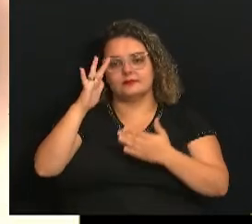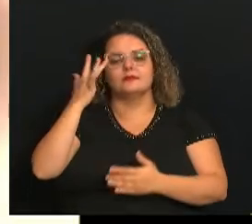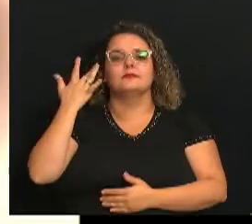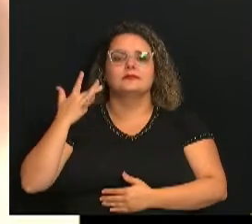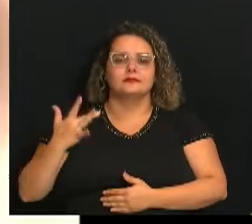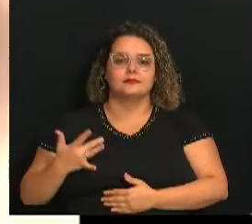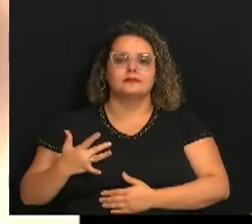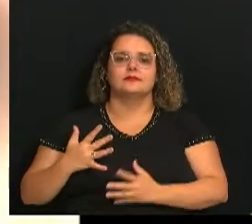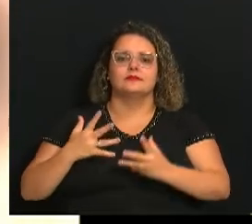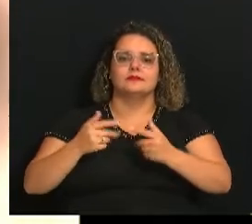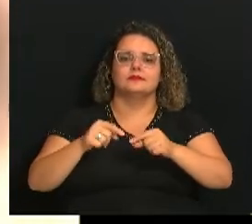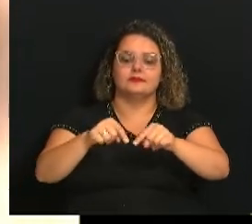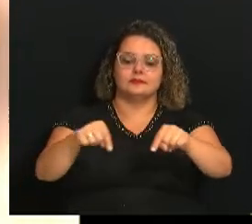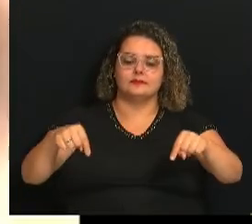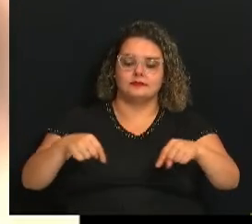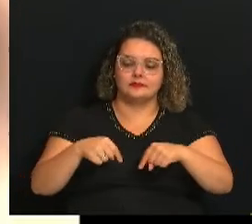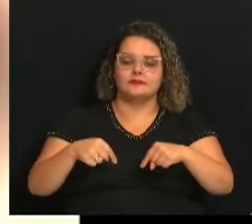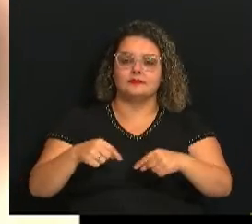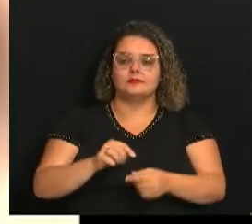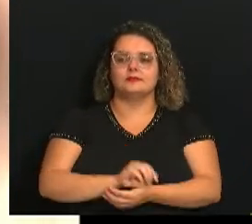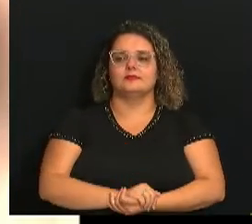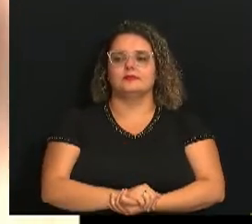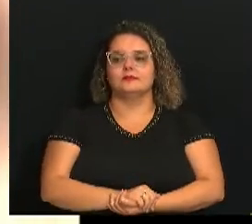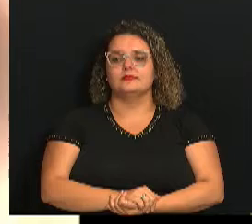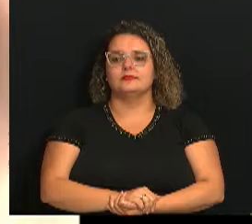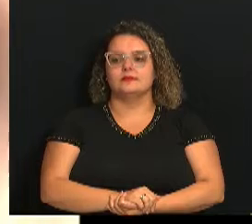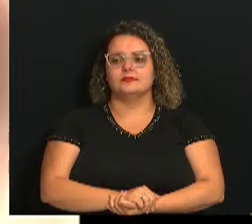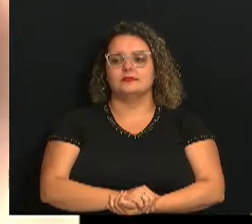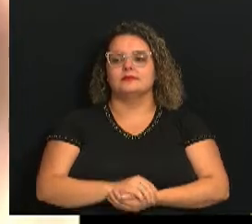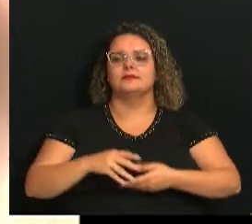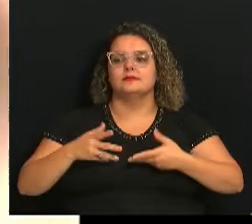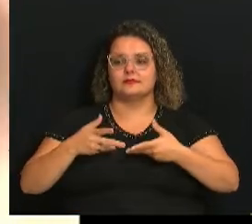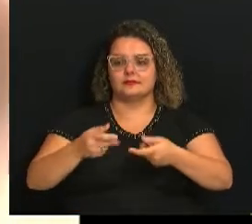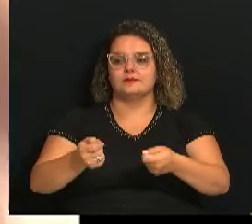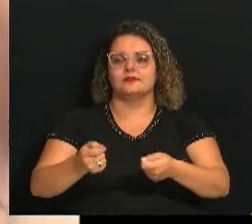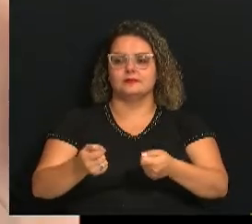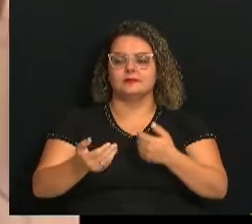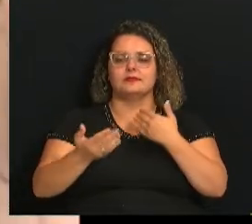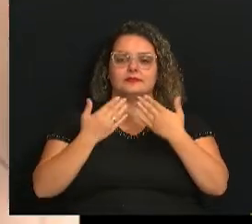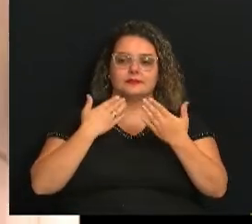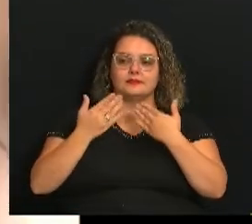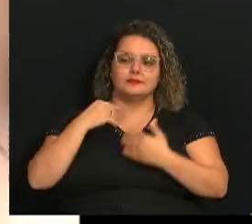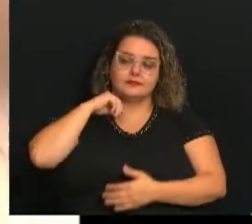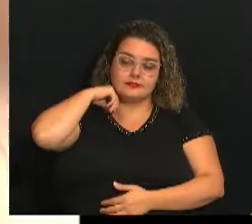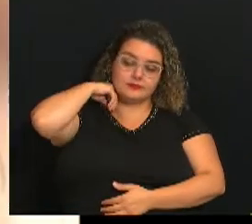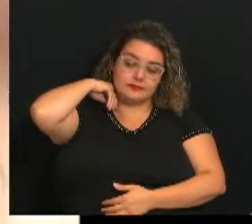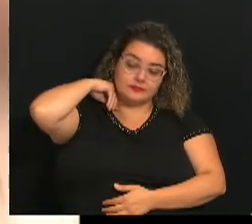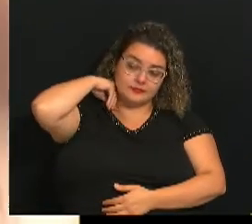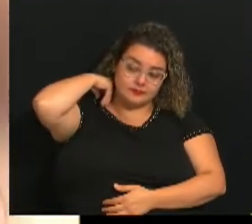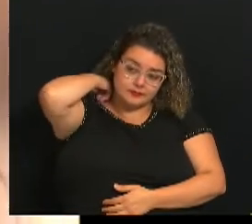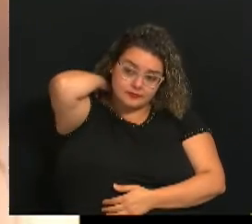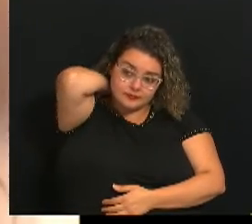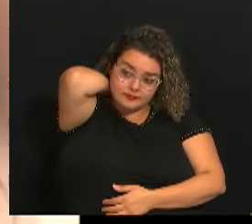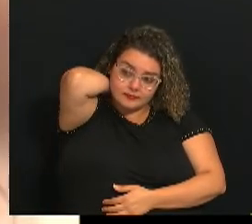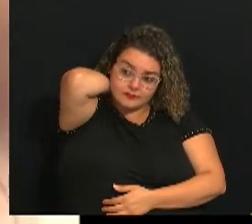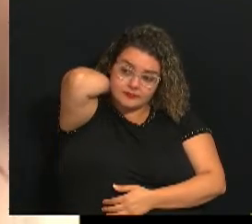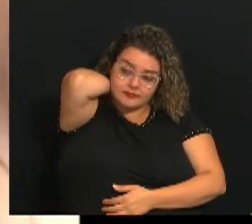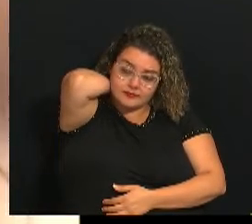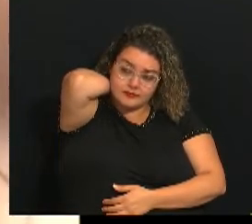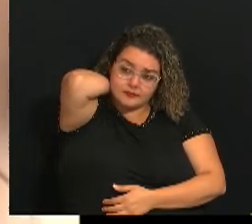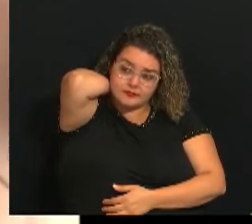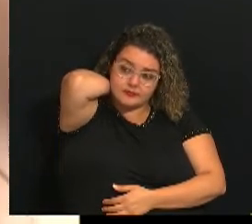seu gabinete por essa convocação para a gente estar aqui conversando. Bom, eu acho que é importante